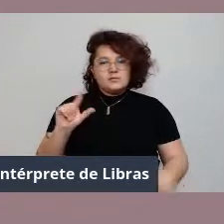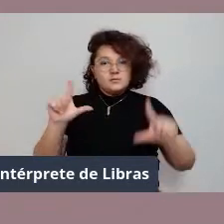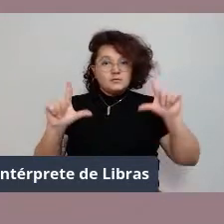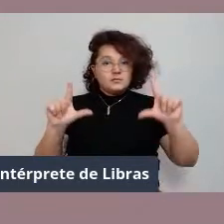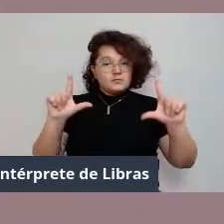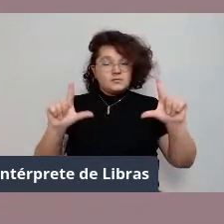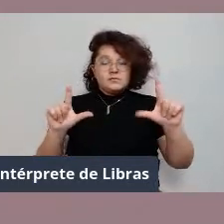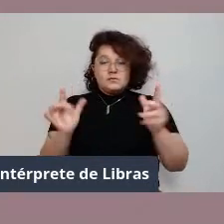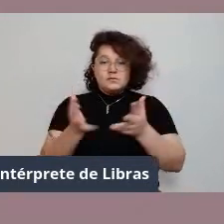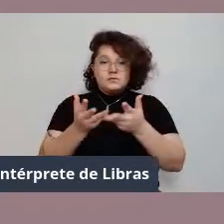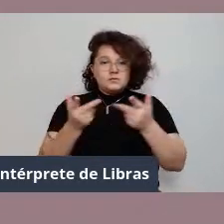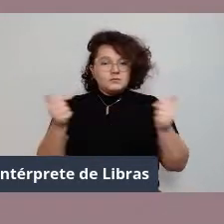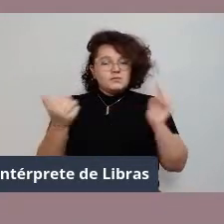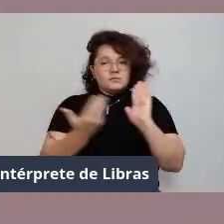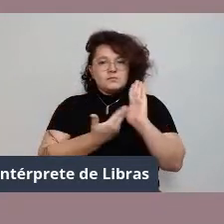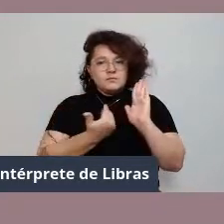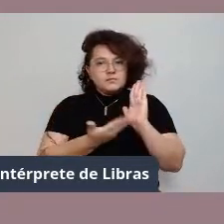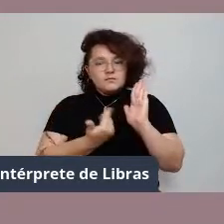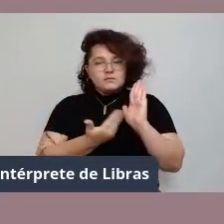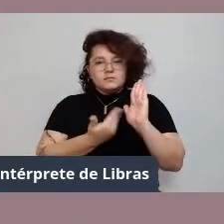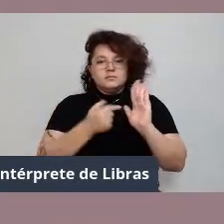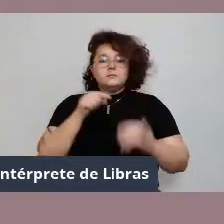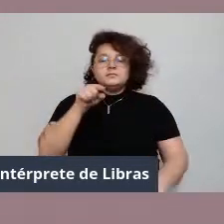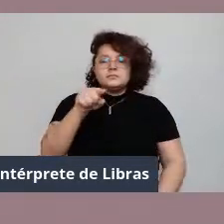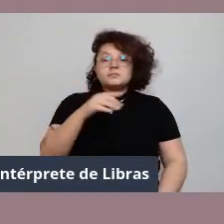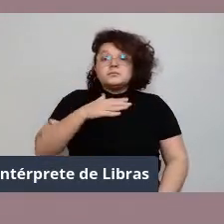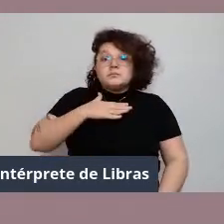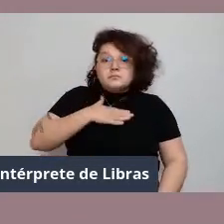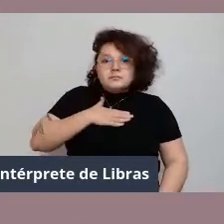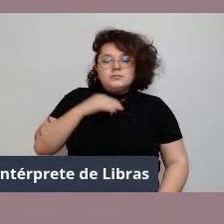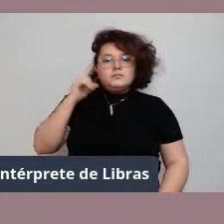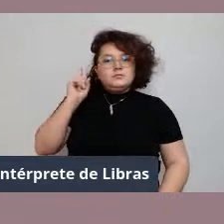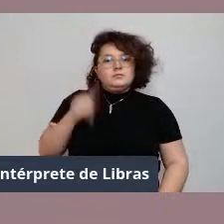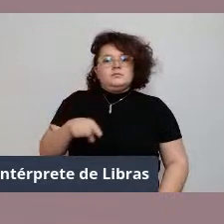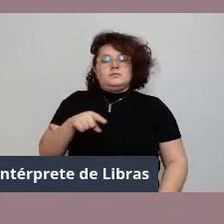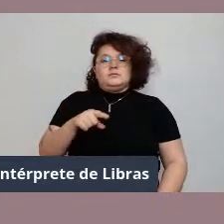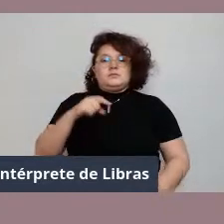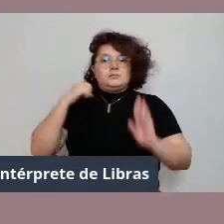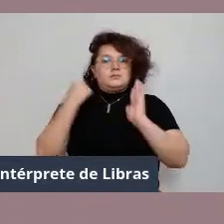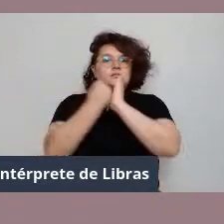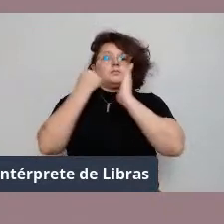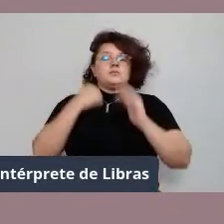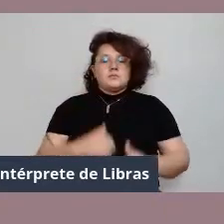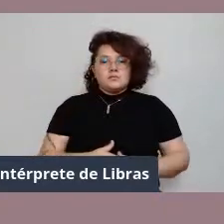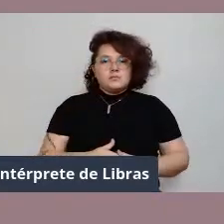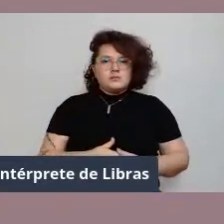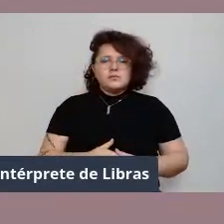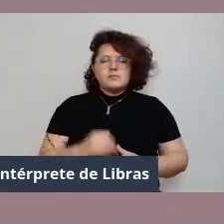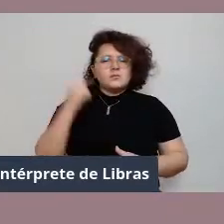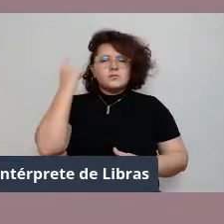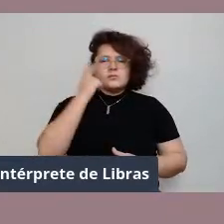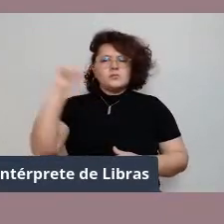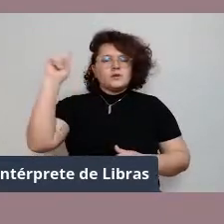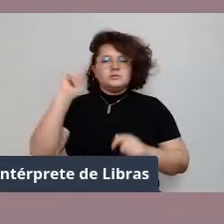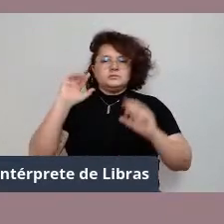incrível do livro. Então, isso também, para mim, ficou muito ressaltado. E, para fechar,